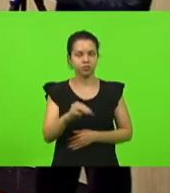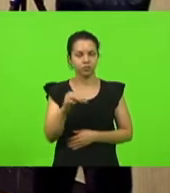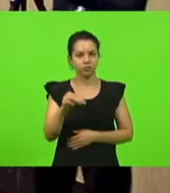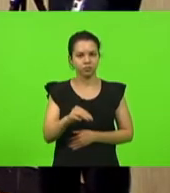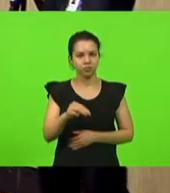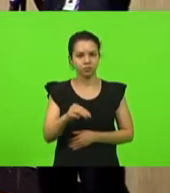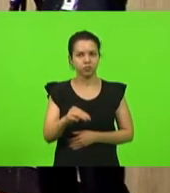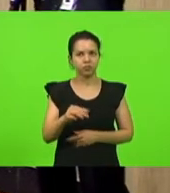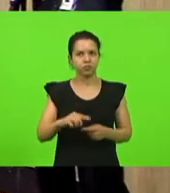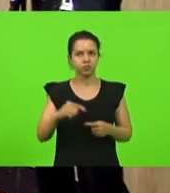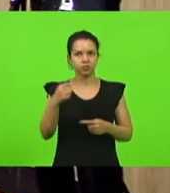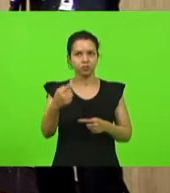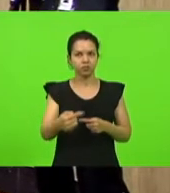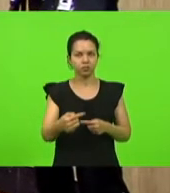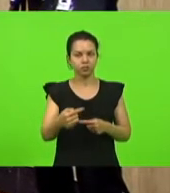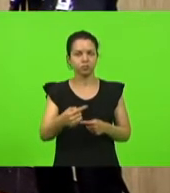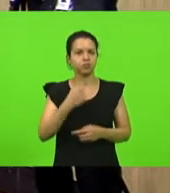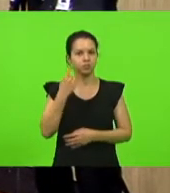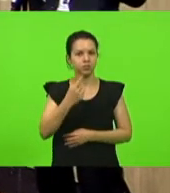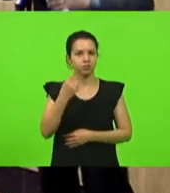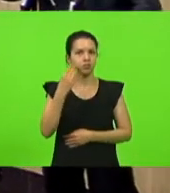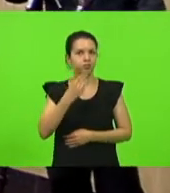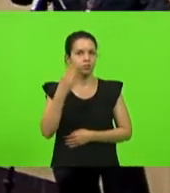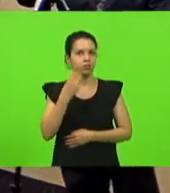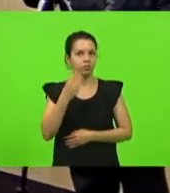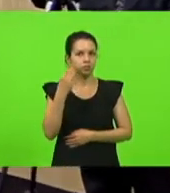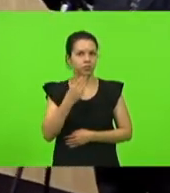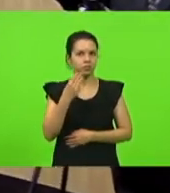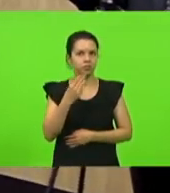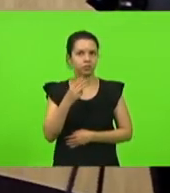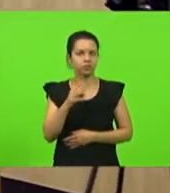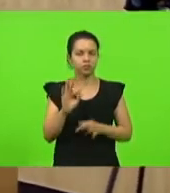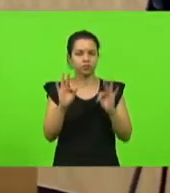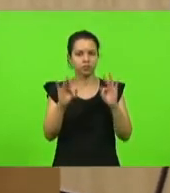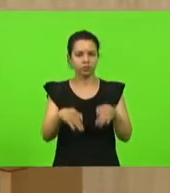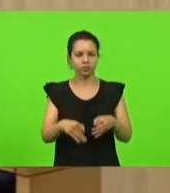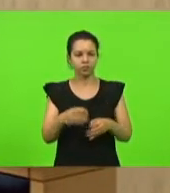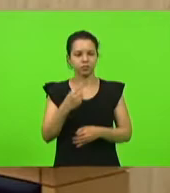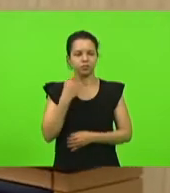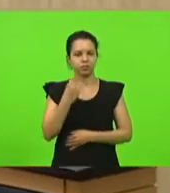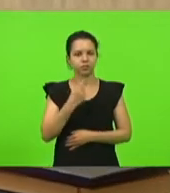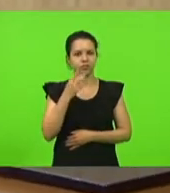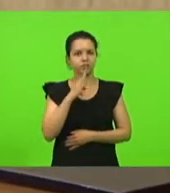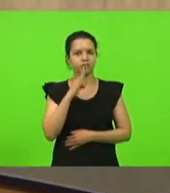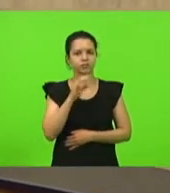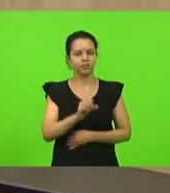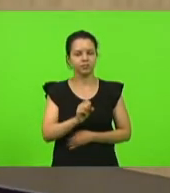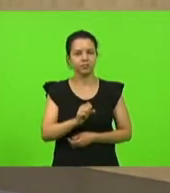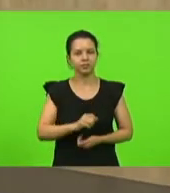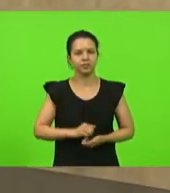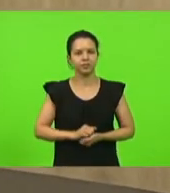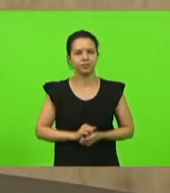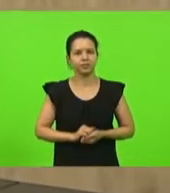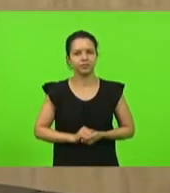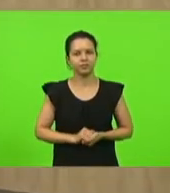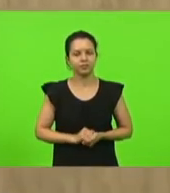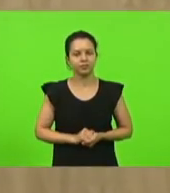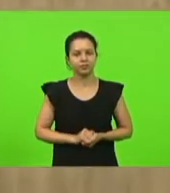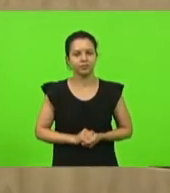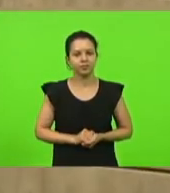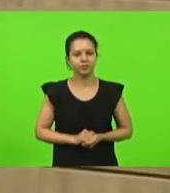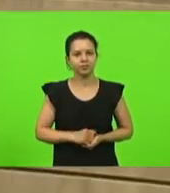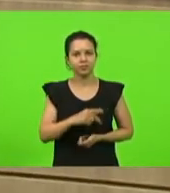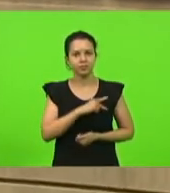sequência, pode ir aquecendo a voz o deputado Márcio Machado e, por último, deputado Bruno Souza. Senhor presidente,